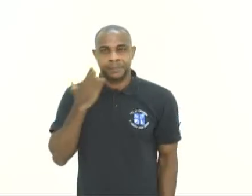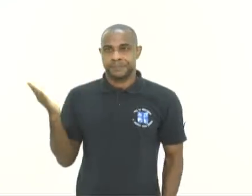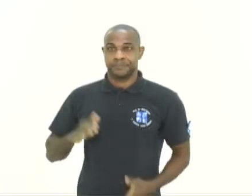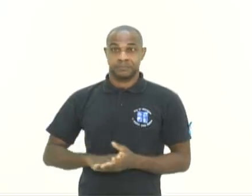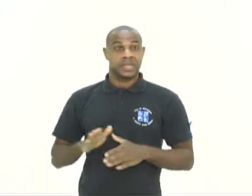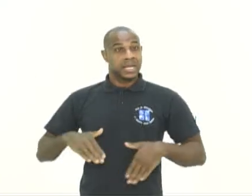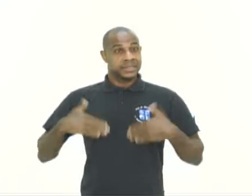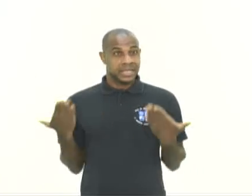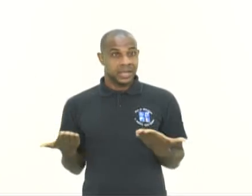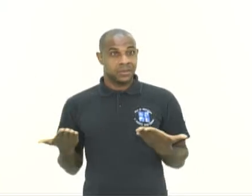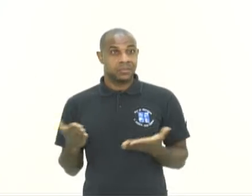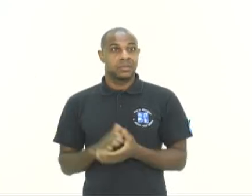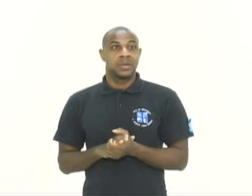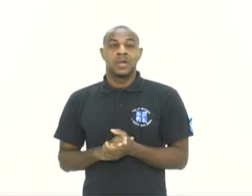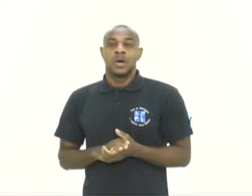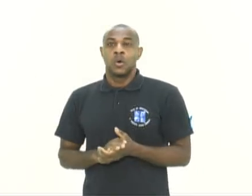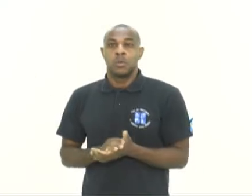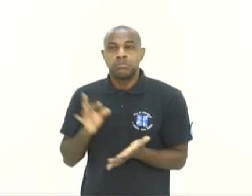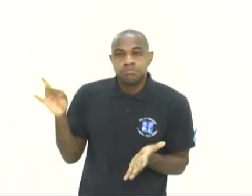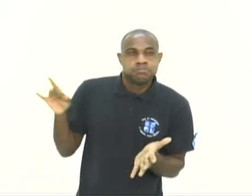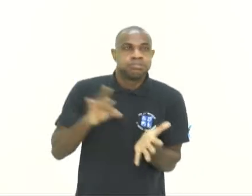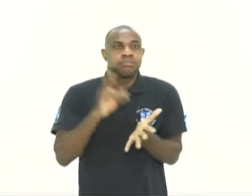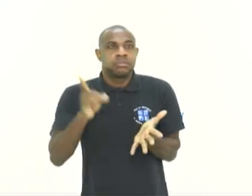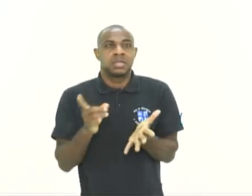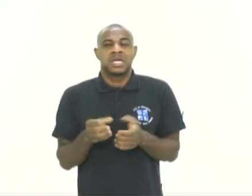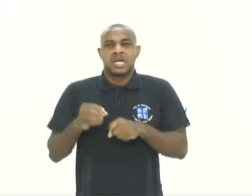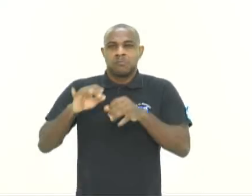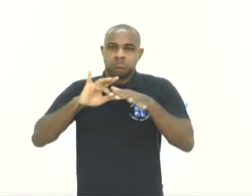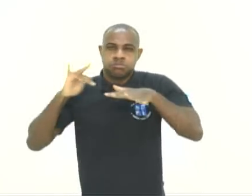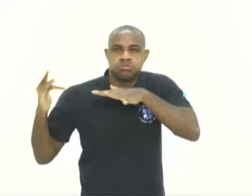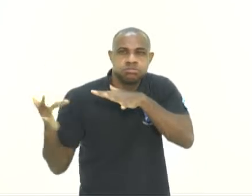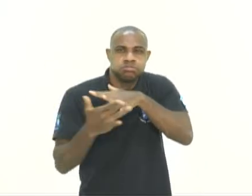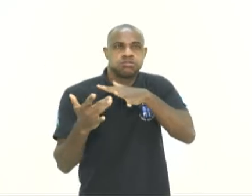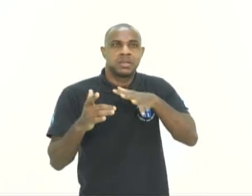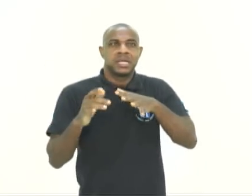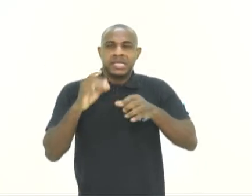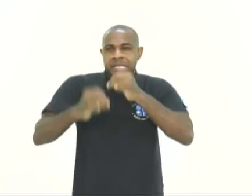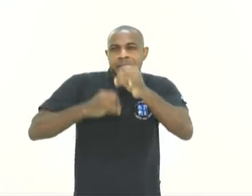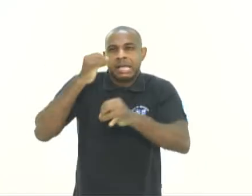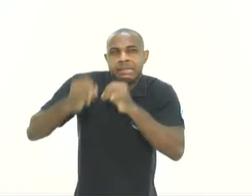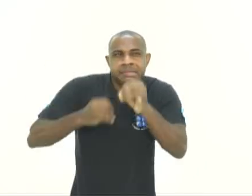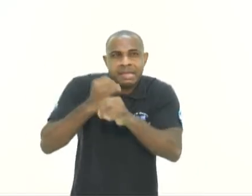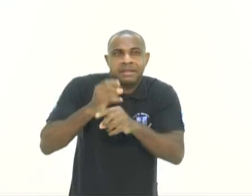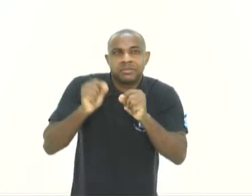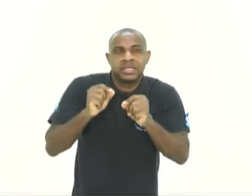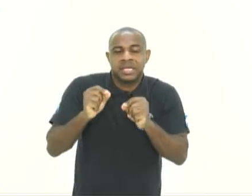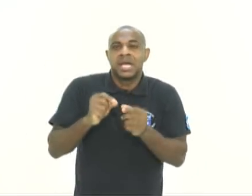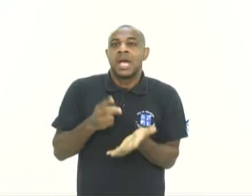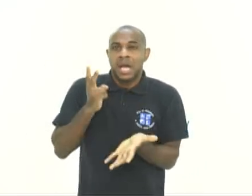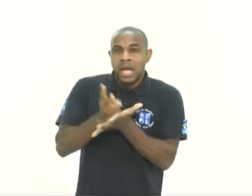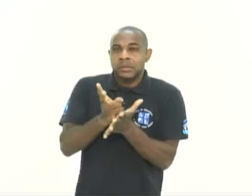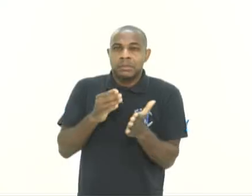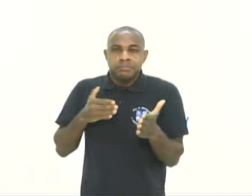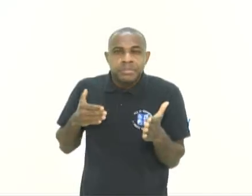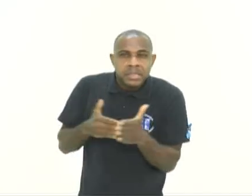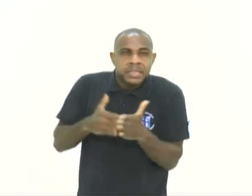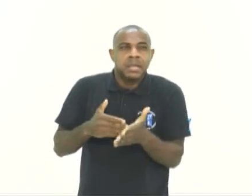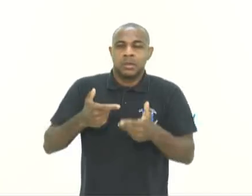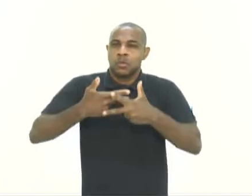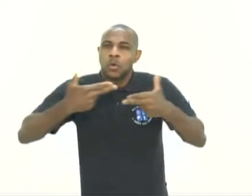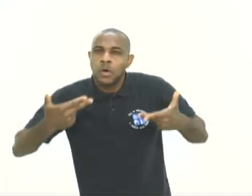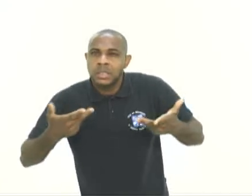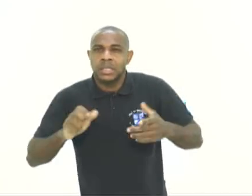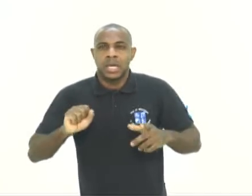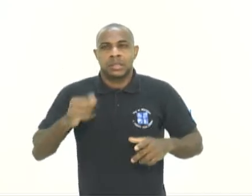entanto, o potencial da internet para ampliar o grau de informação do indivíduo ainda é limitado por fatores como